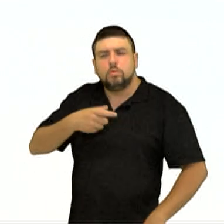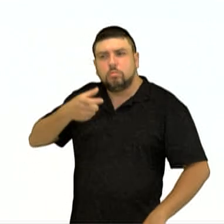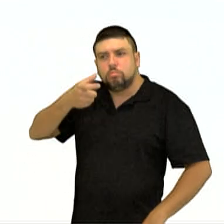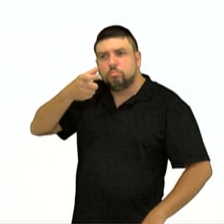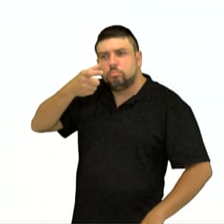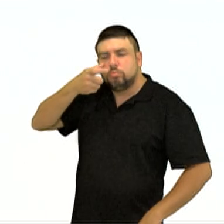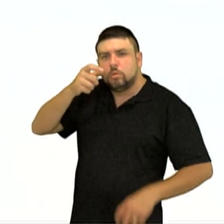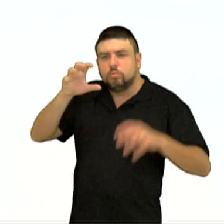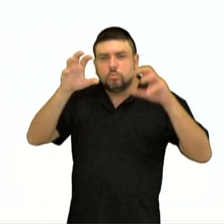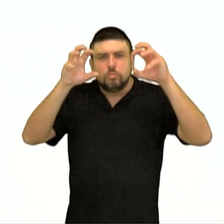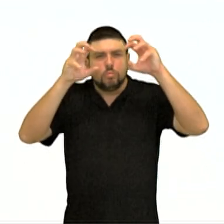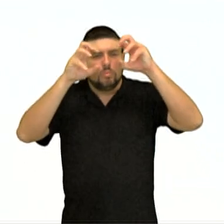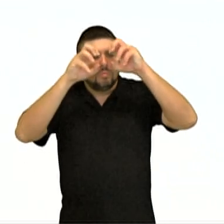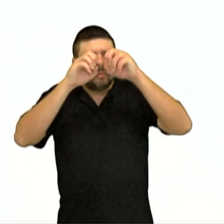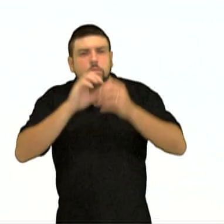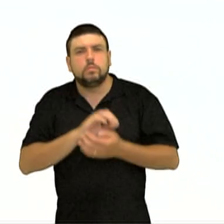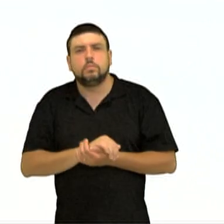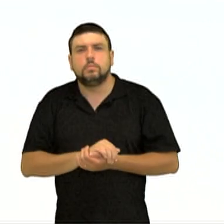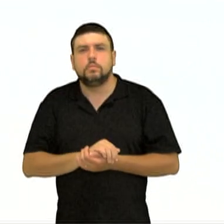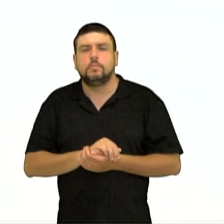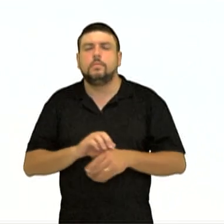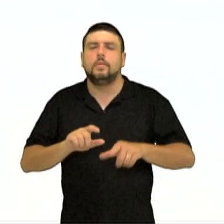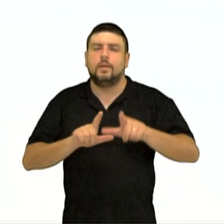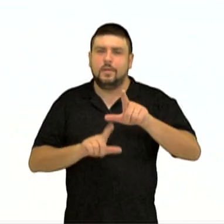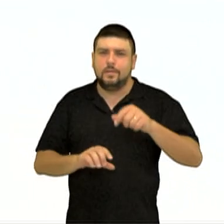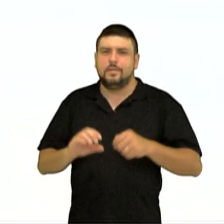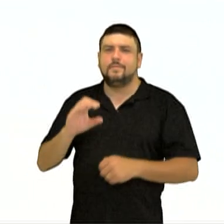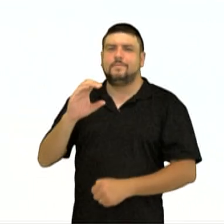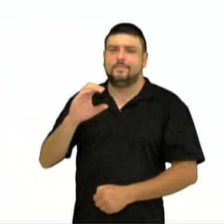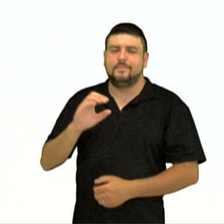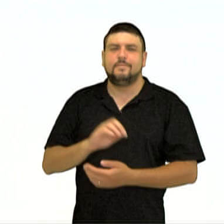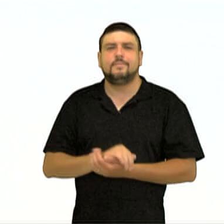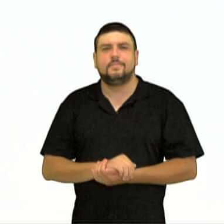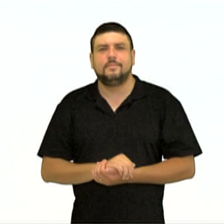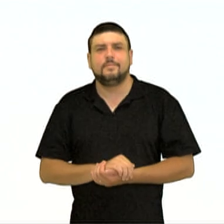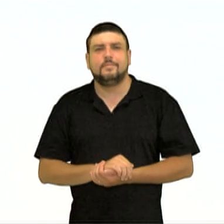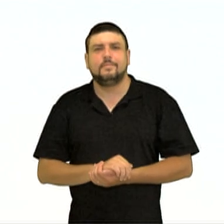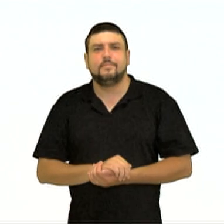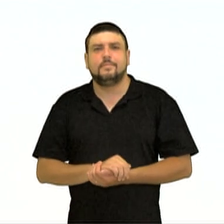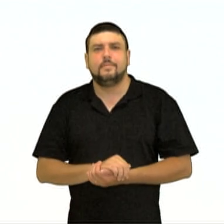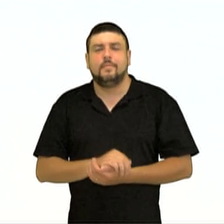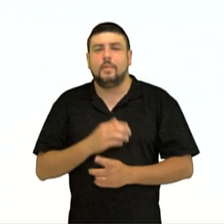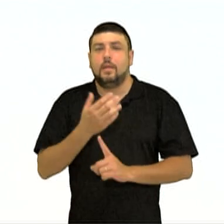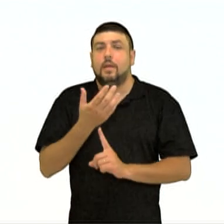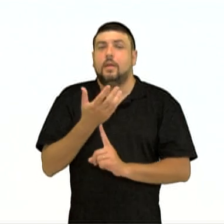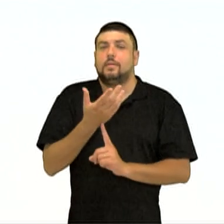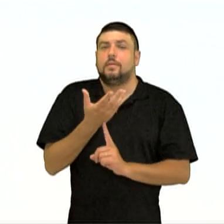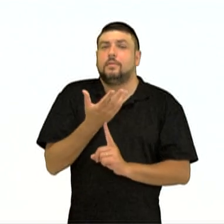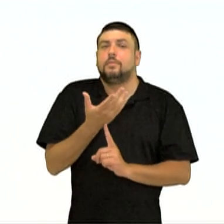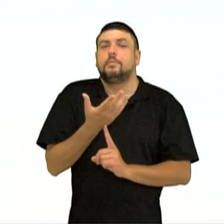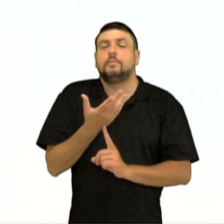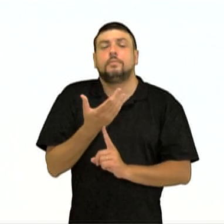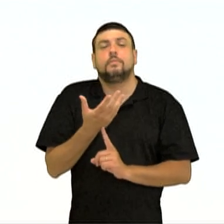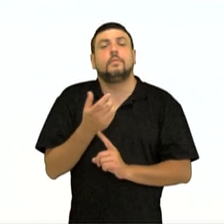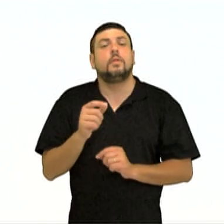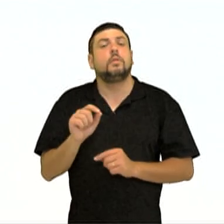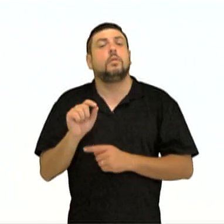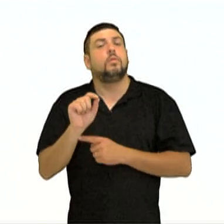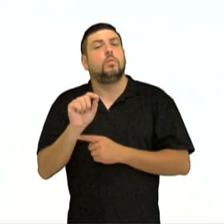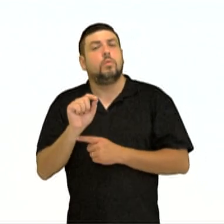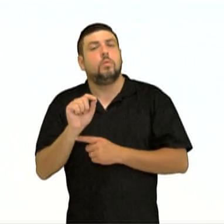Resposta correta? Letra C, né? As velas começaram a aparecer